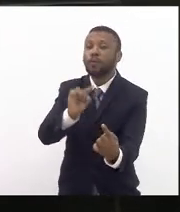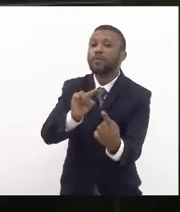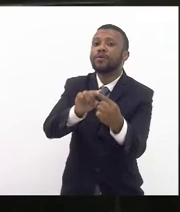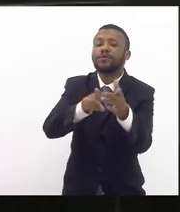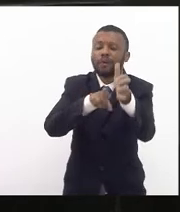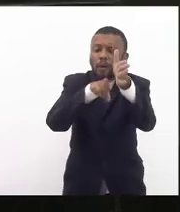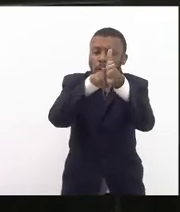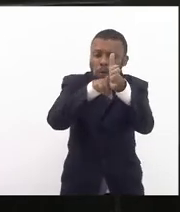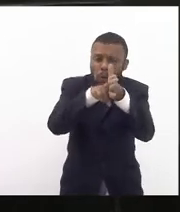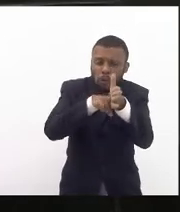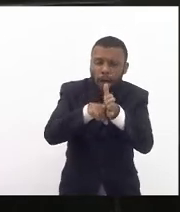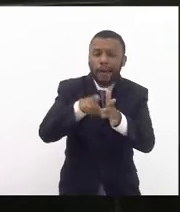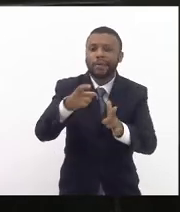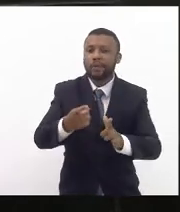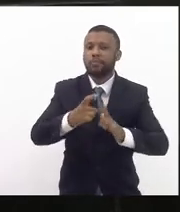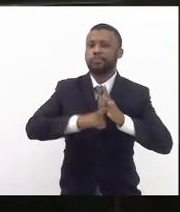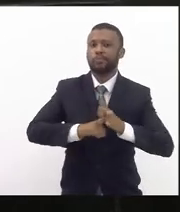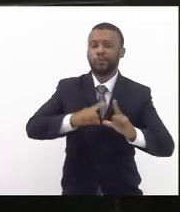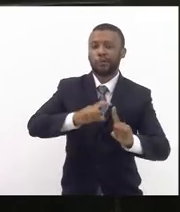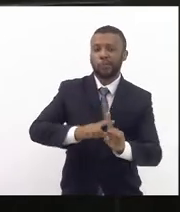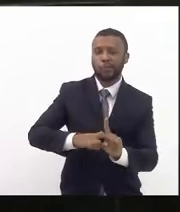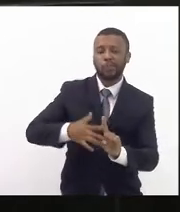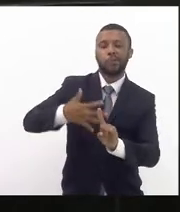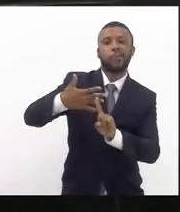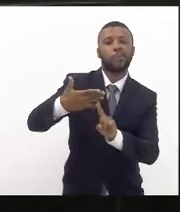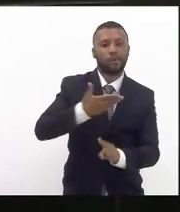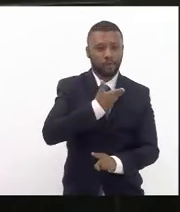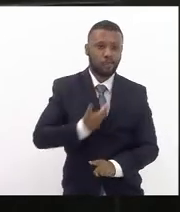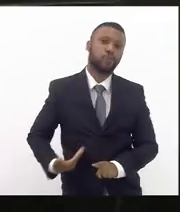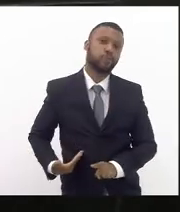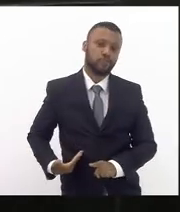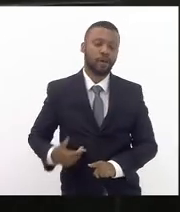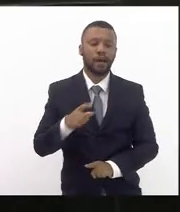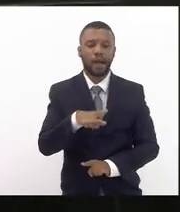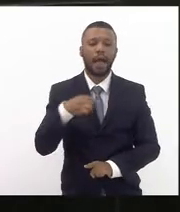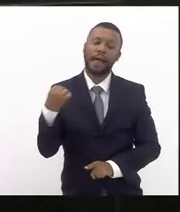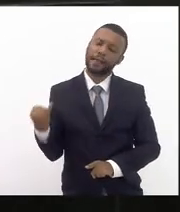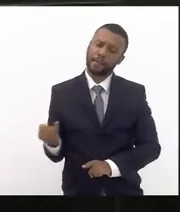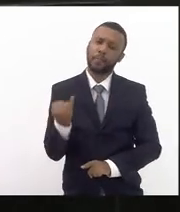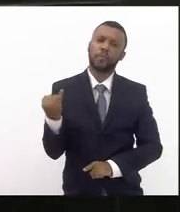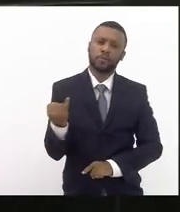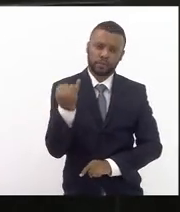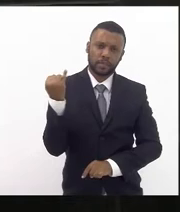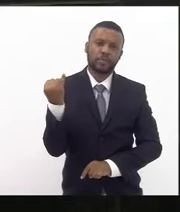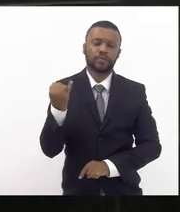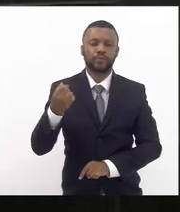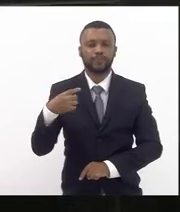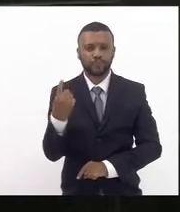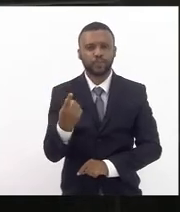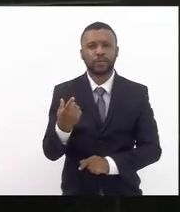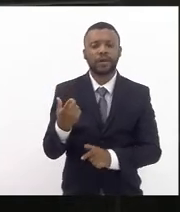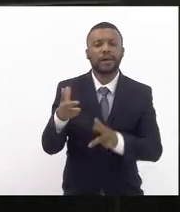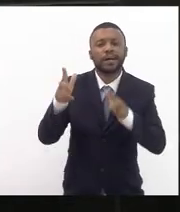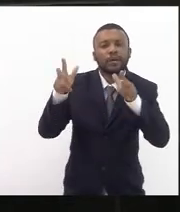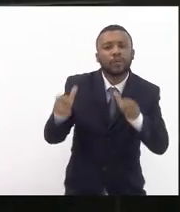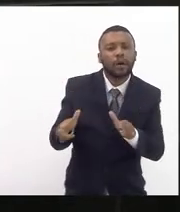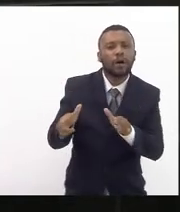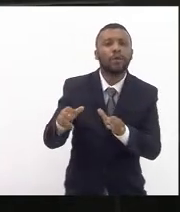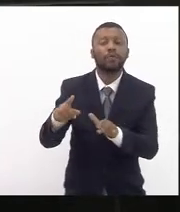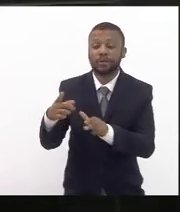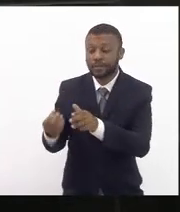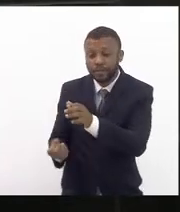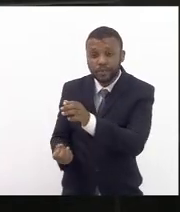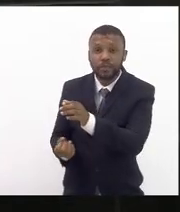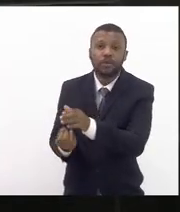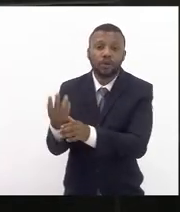investigar o crescimento da dívida pública, será extremamente importante, como assim foi a CPI